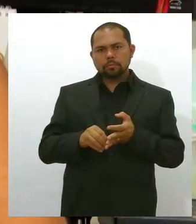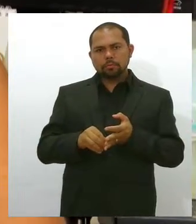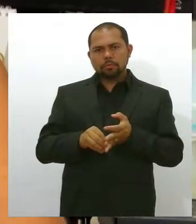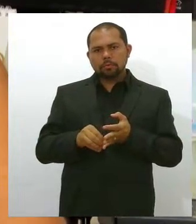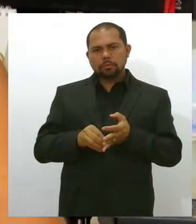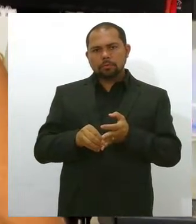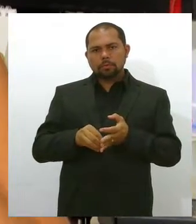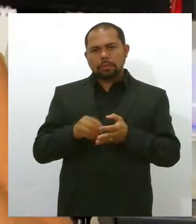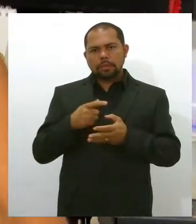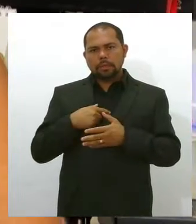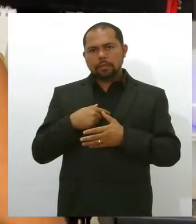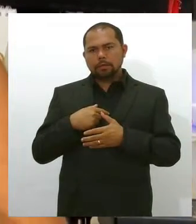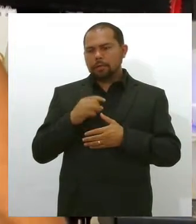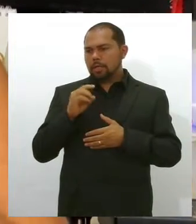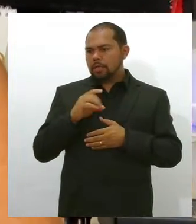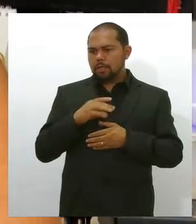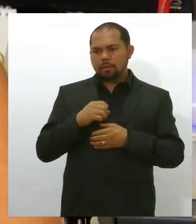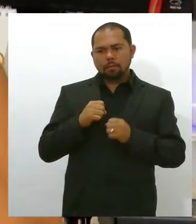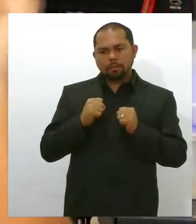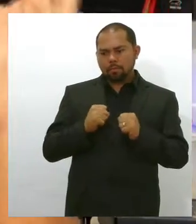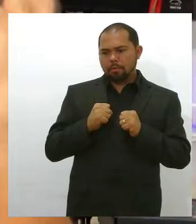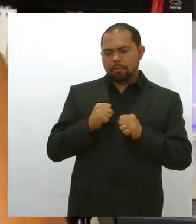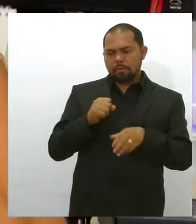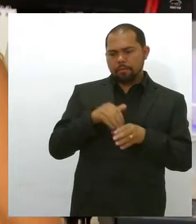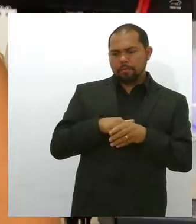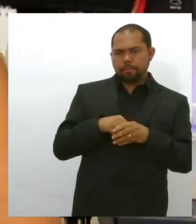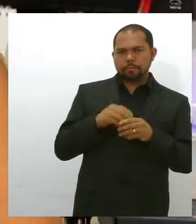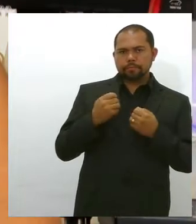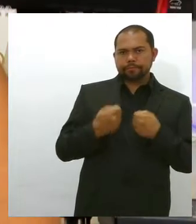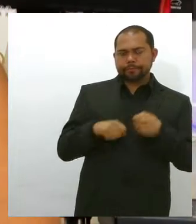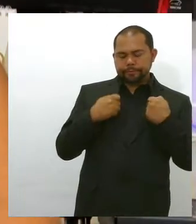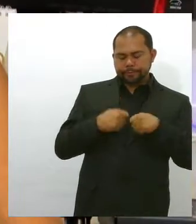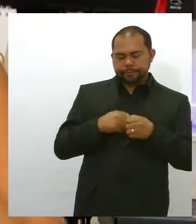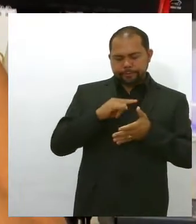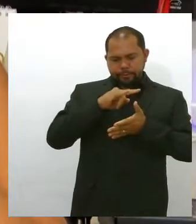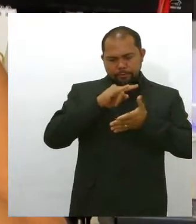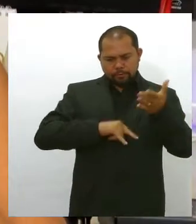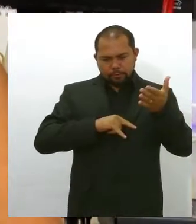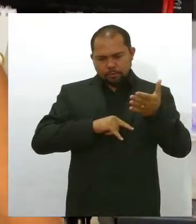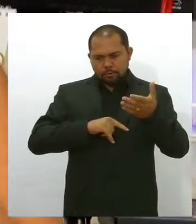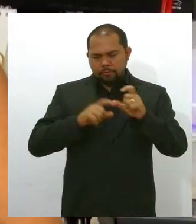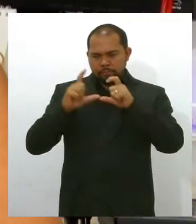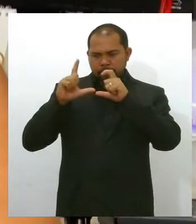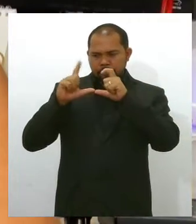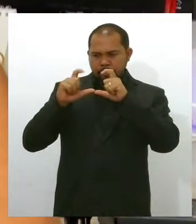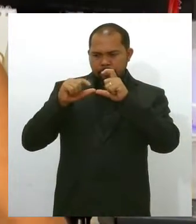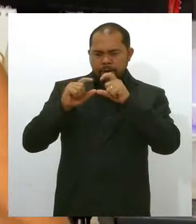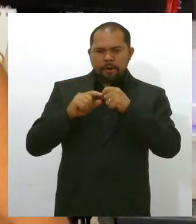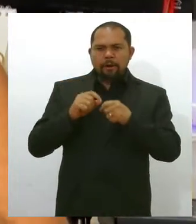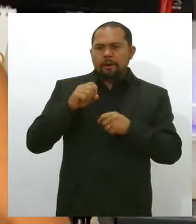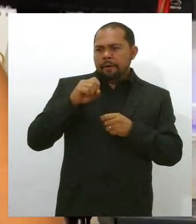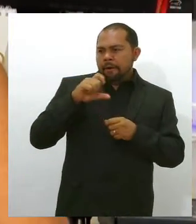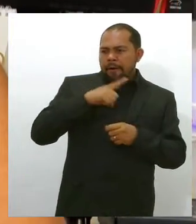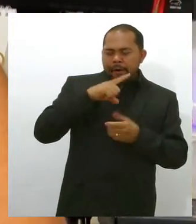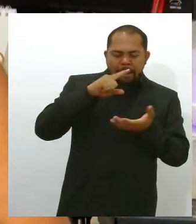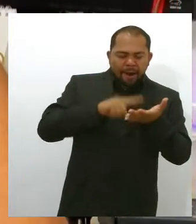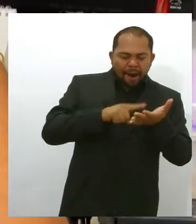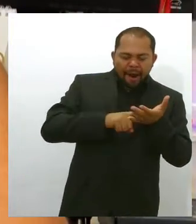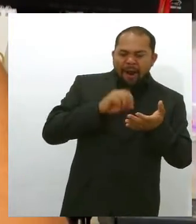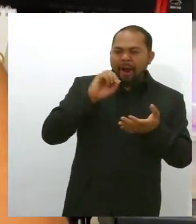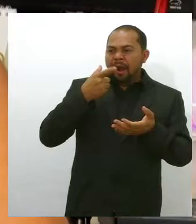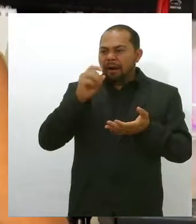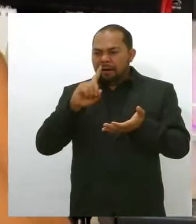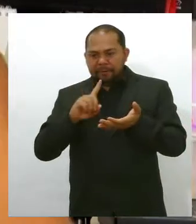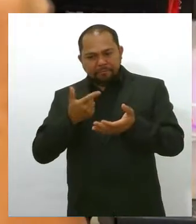para exercer o voto todo eleitor com ou sem biometria ele precisa de um documento oficial